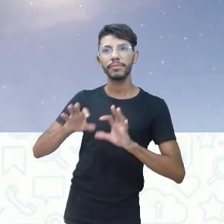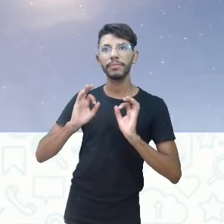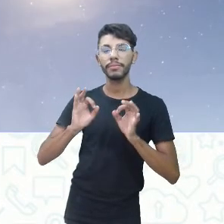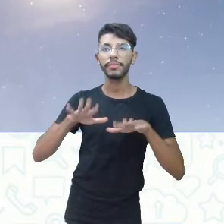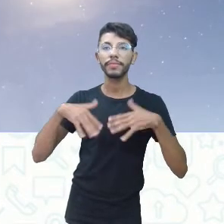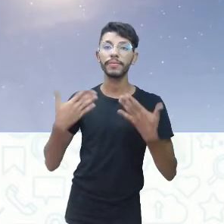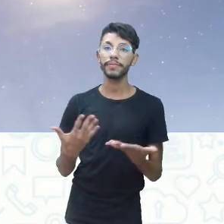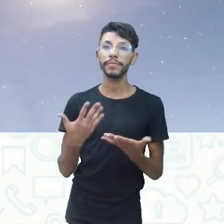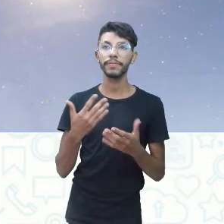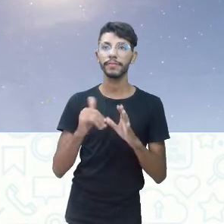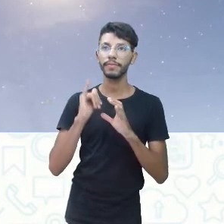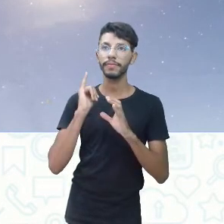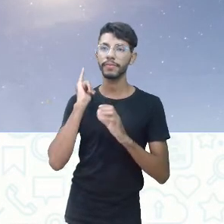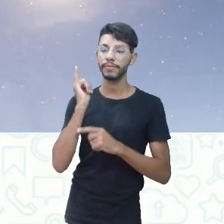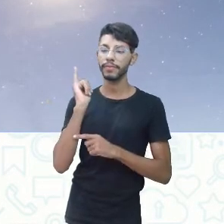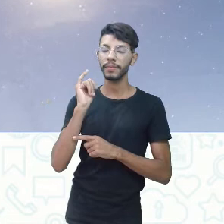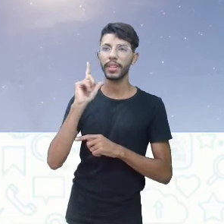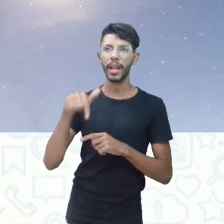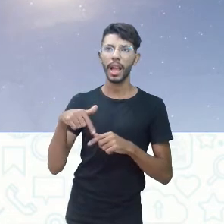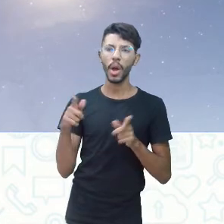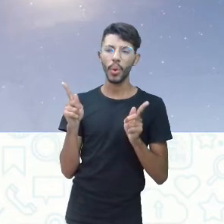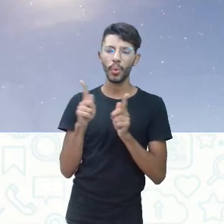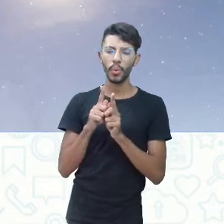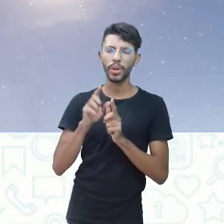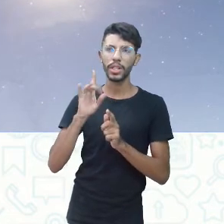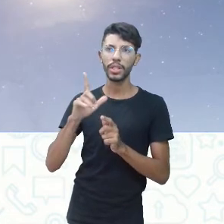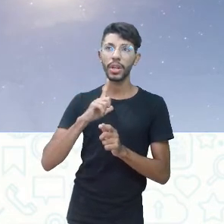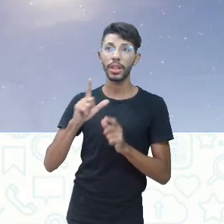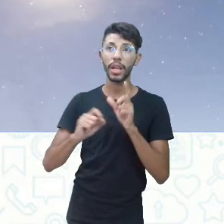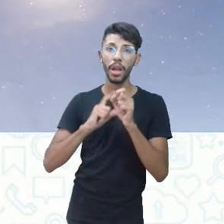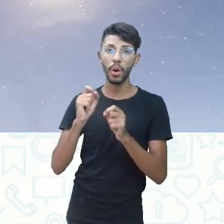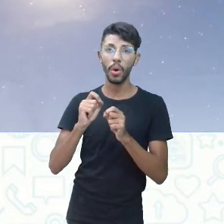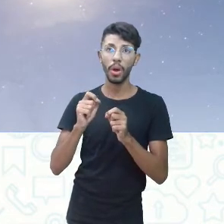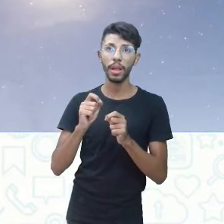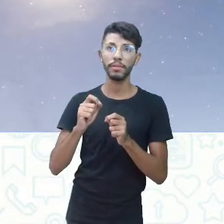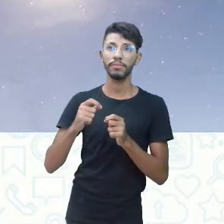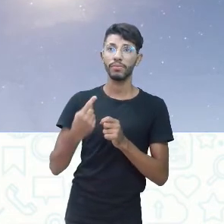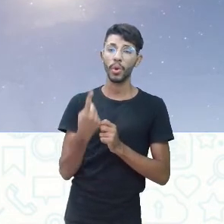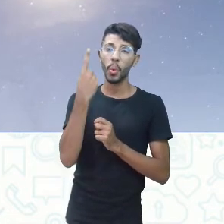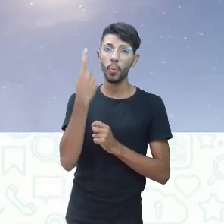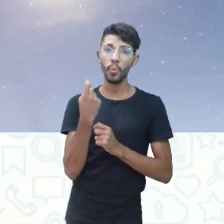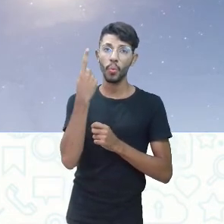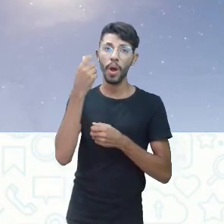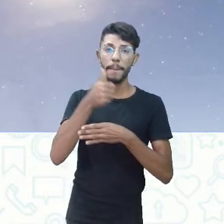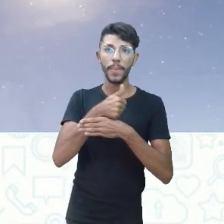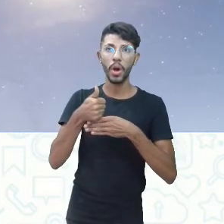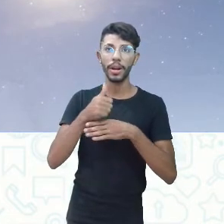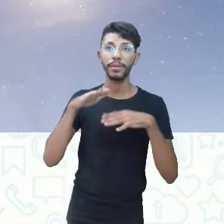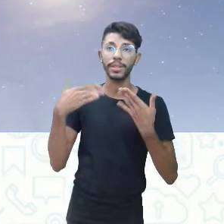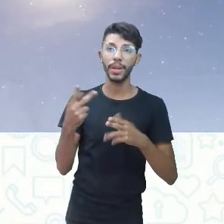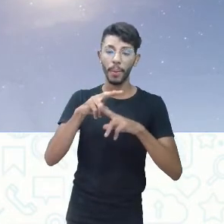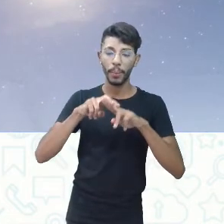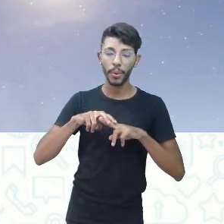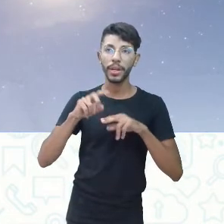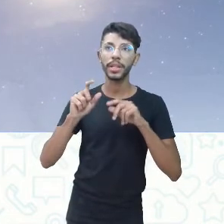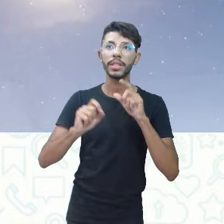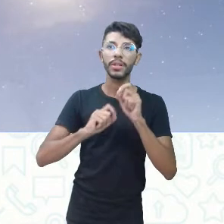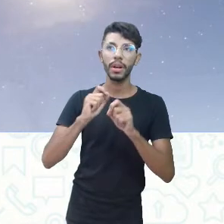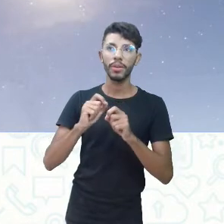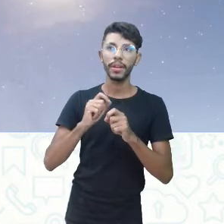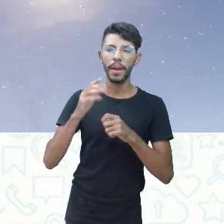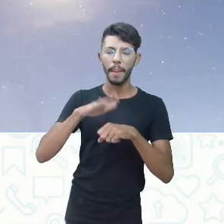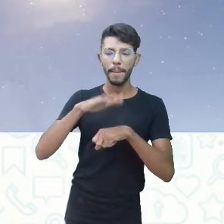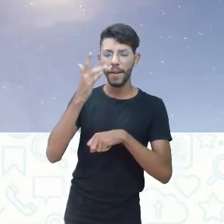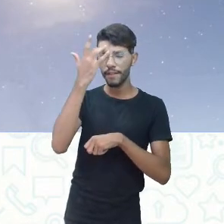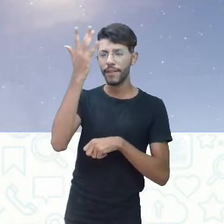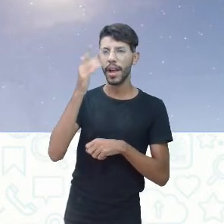Como a narrativa é breve, só tem espaço para uma moral. Isso faz com que este elemento seja mais fácil